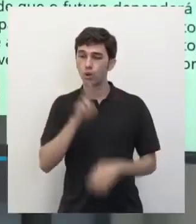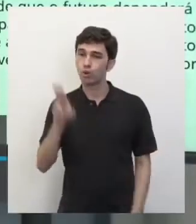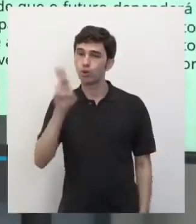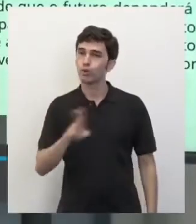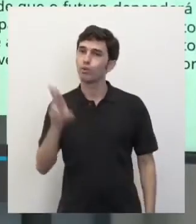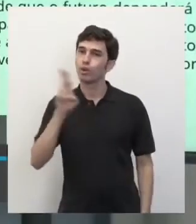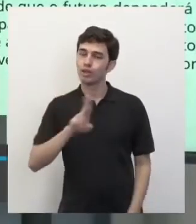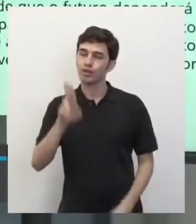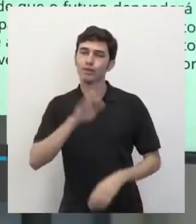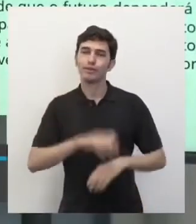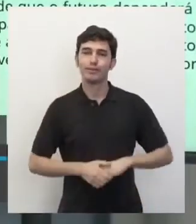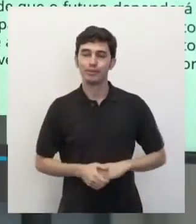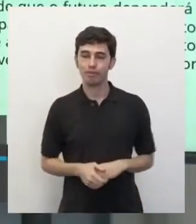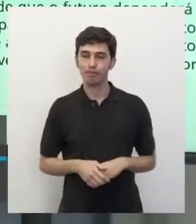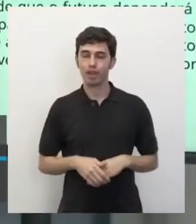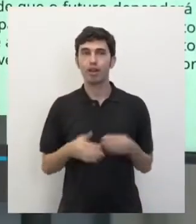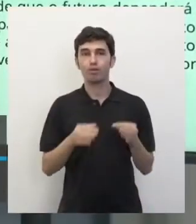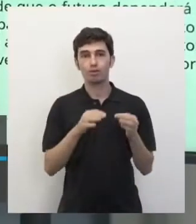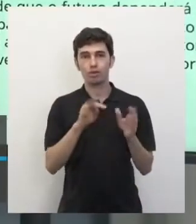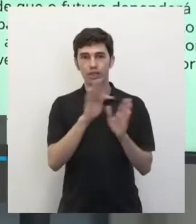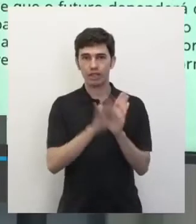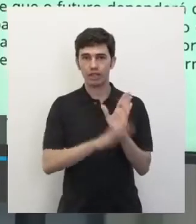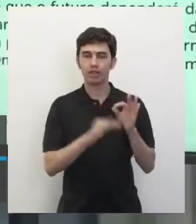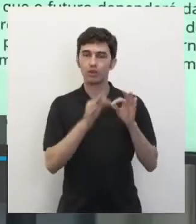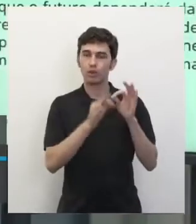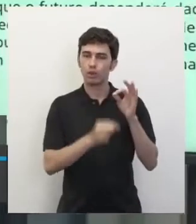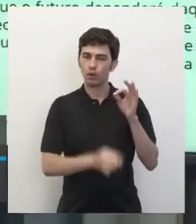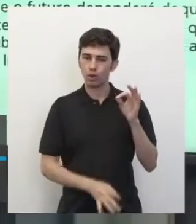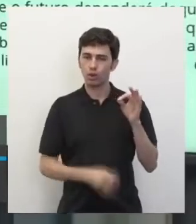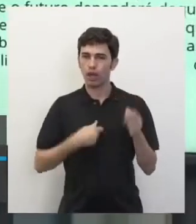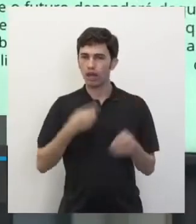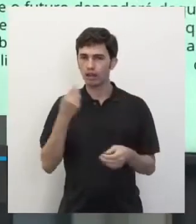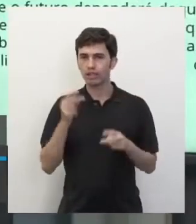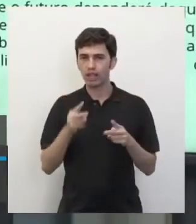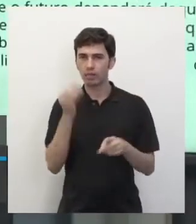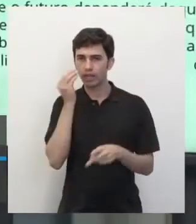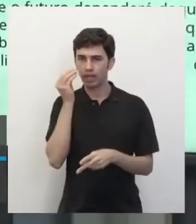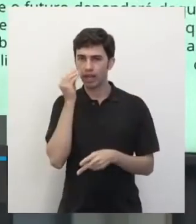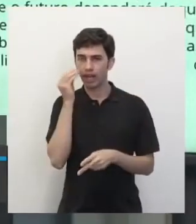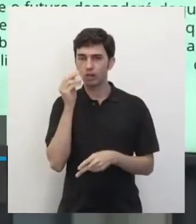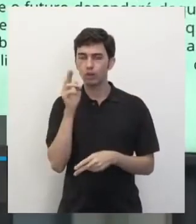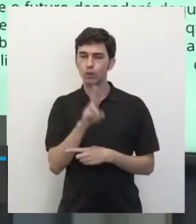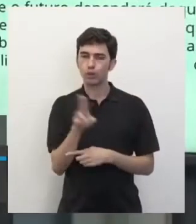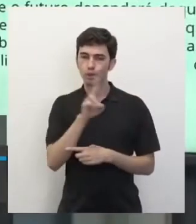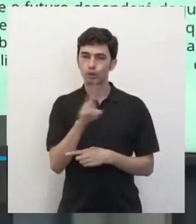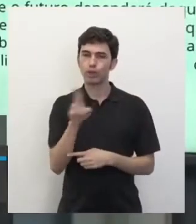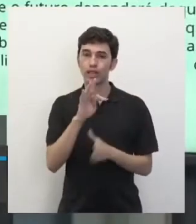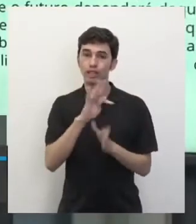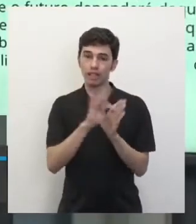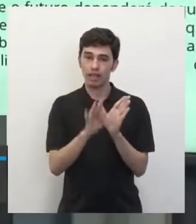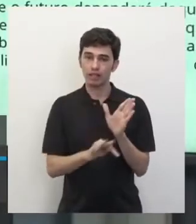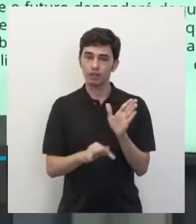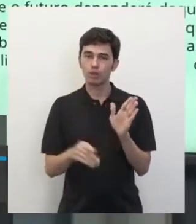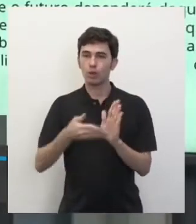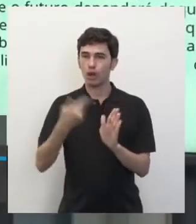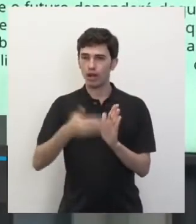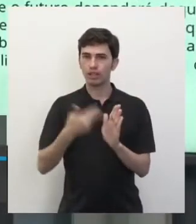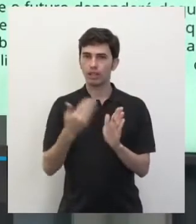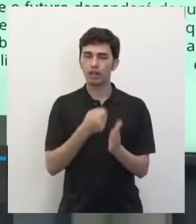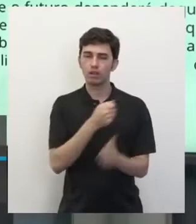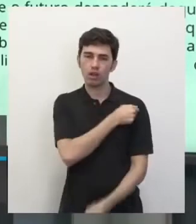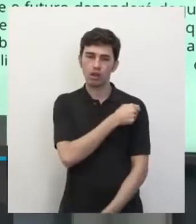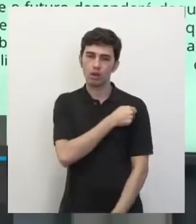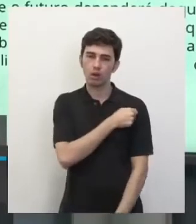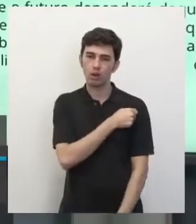sempre procuro trazer textos que estão no caderno mesmo do aluno, de outras séries, então às vezes utilizo o caderno desde o primeiro ano até